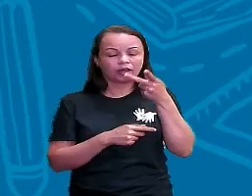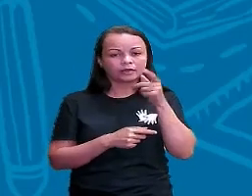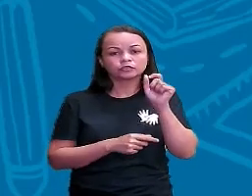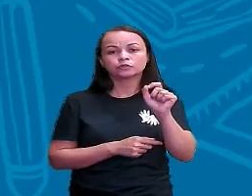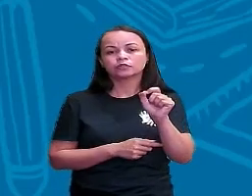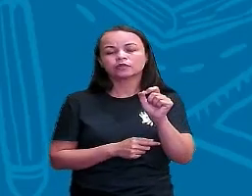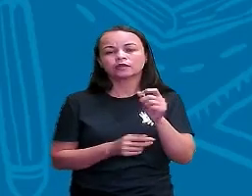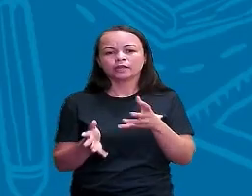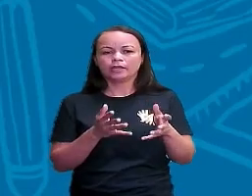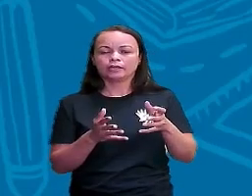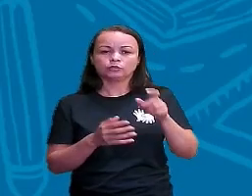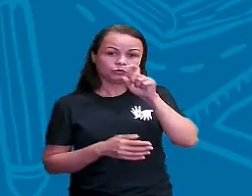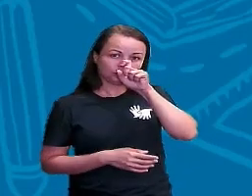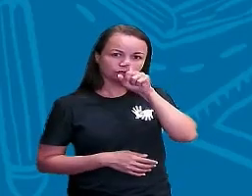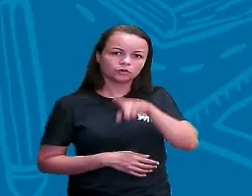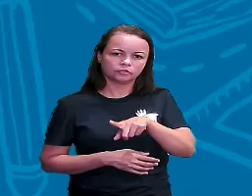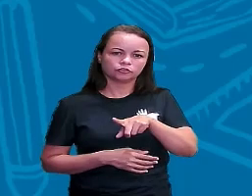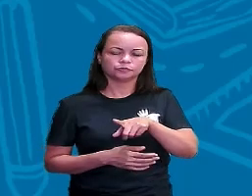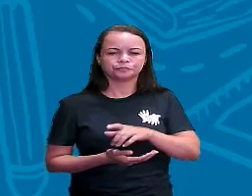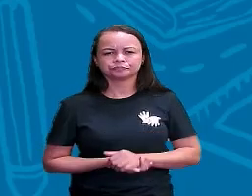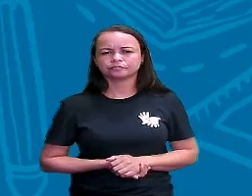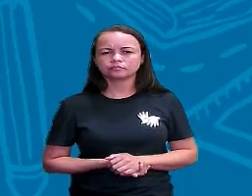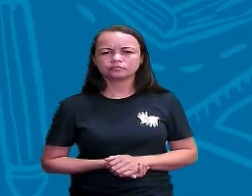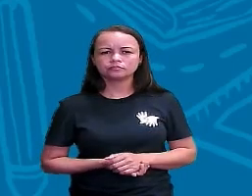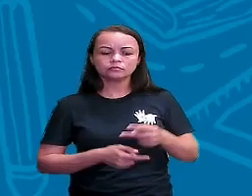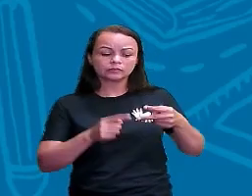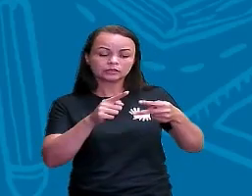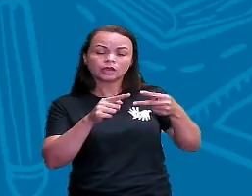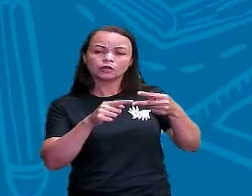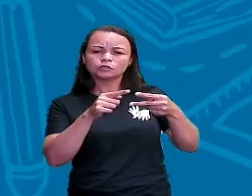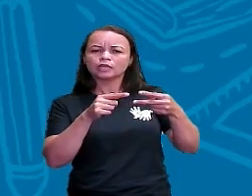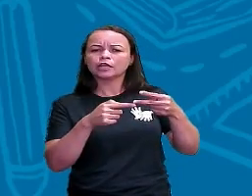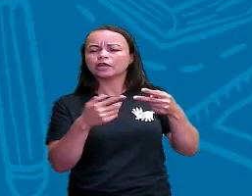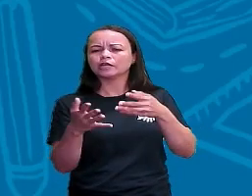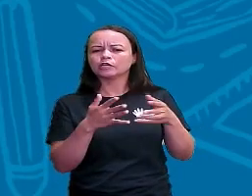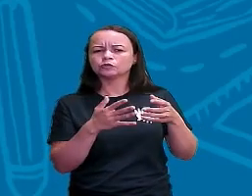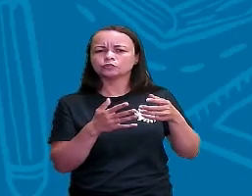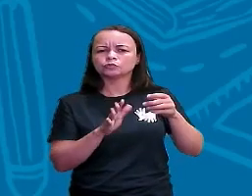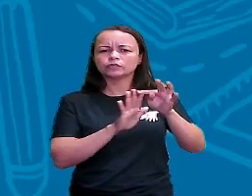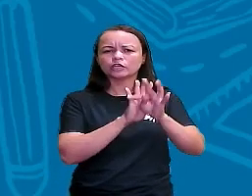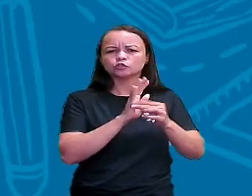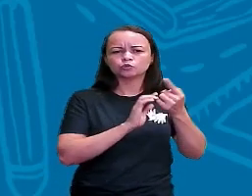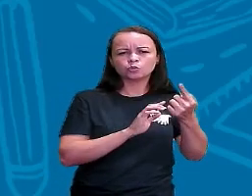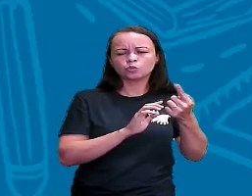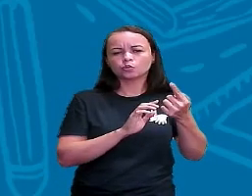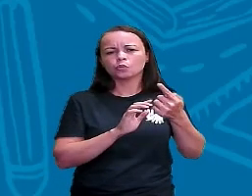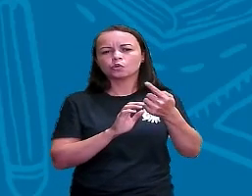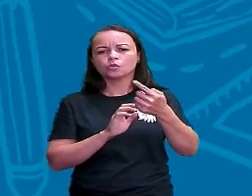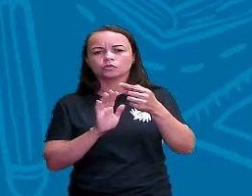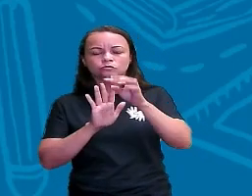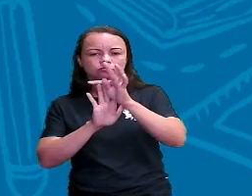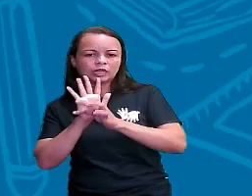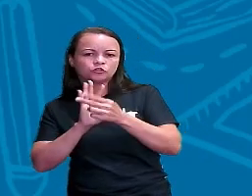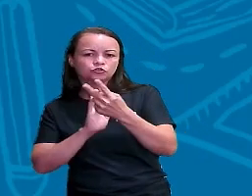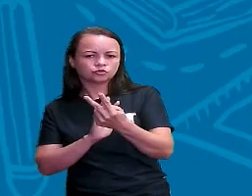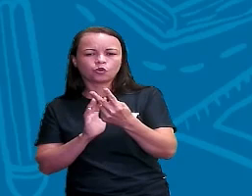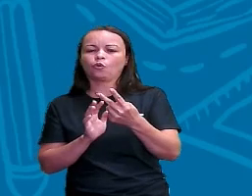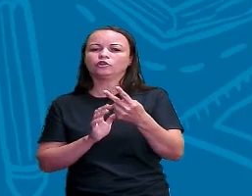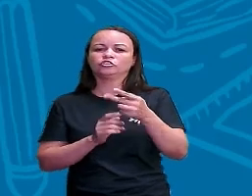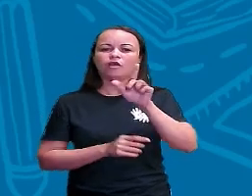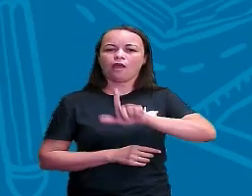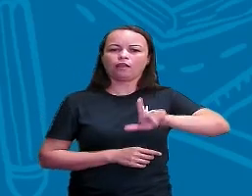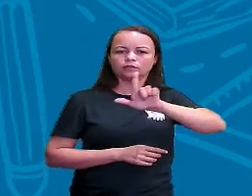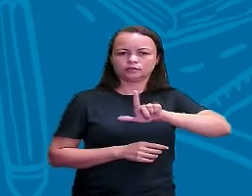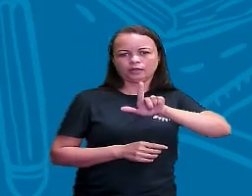dessa questão do lixo. E qual deles é um texto literário? O texto 1 ou o texto 2? Como a gente viu,